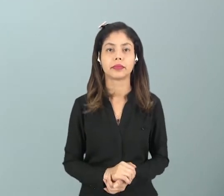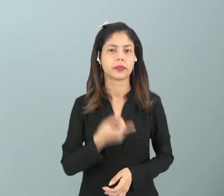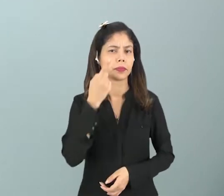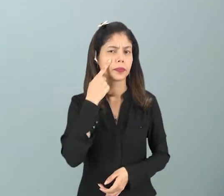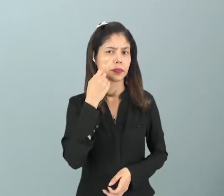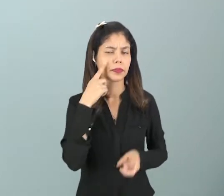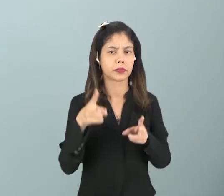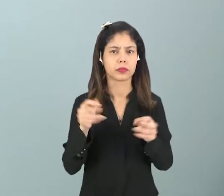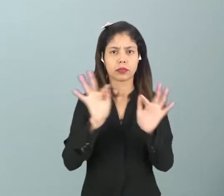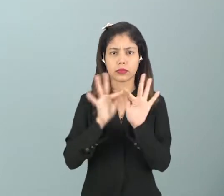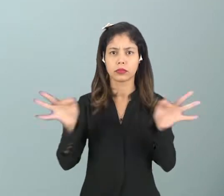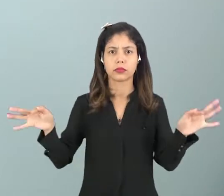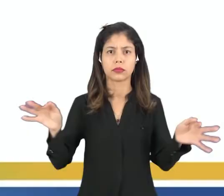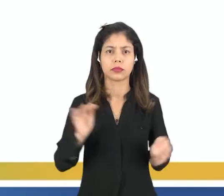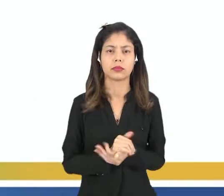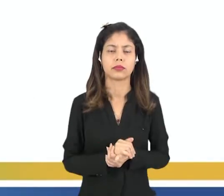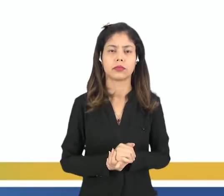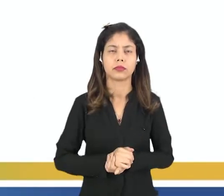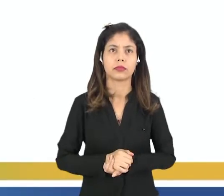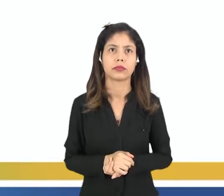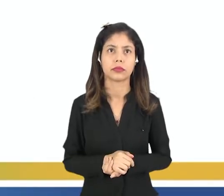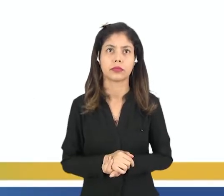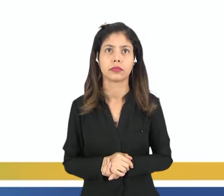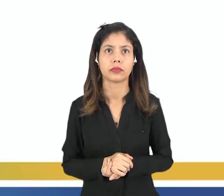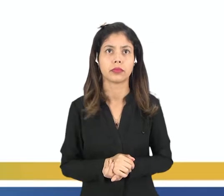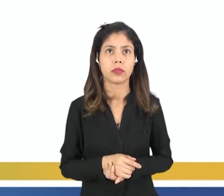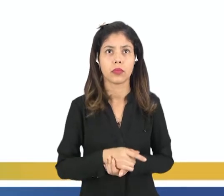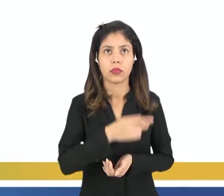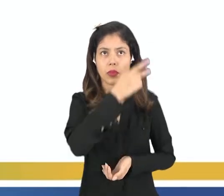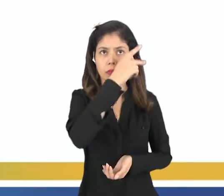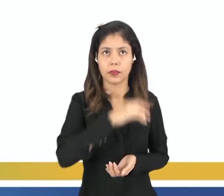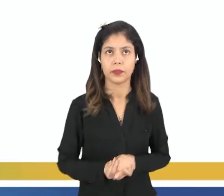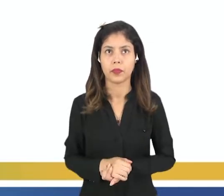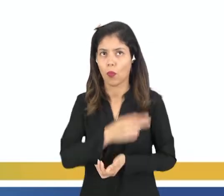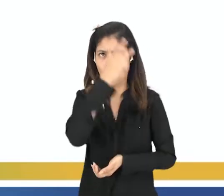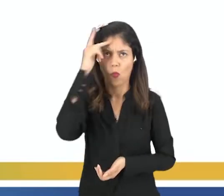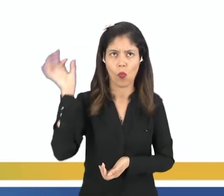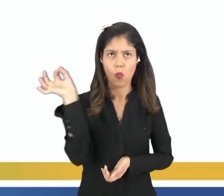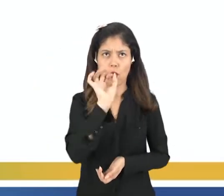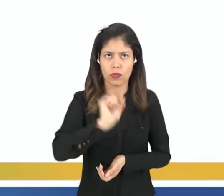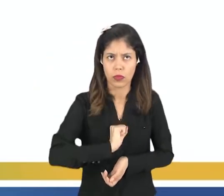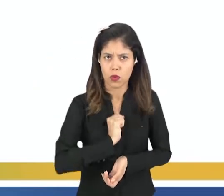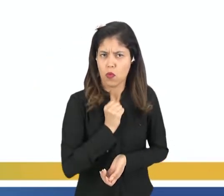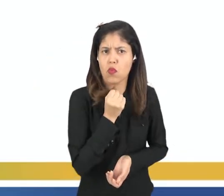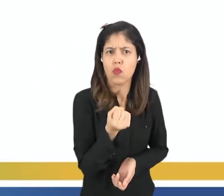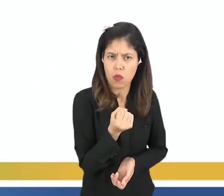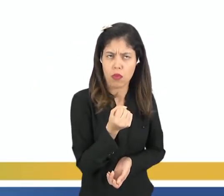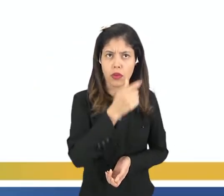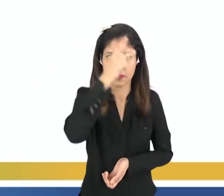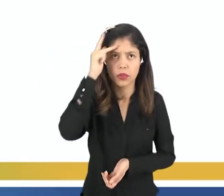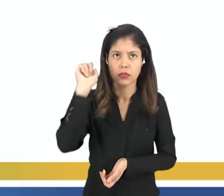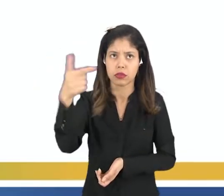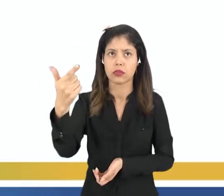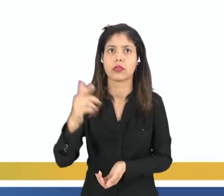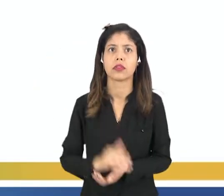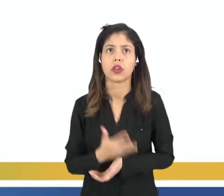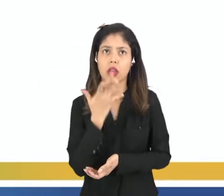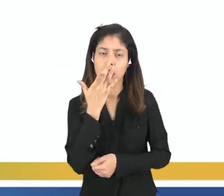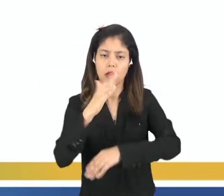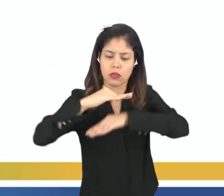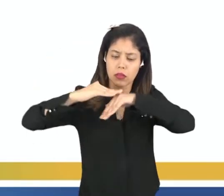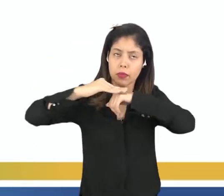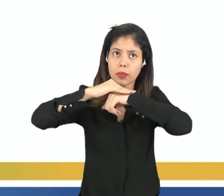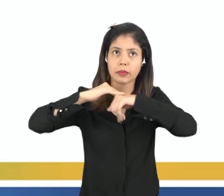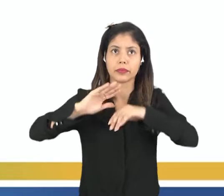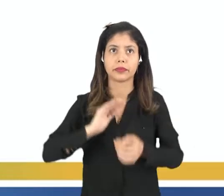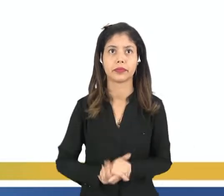Perceberam também que a gente tem ao lado dessa imagem uma frase? A frase diz assim: ninguém nasce odiando outra pessoa pela